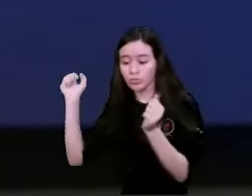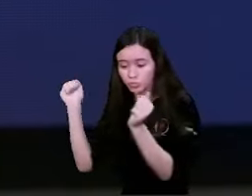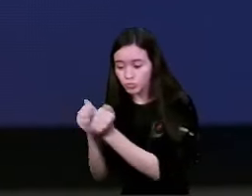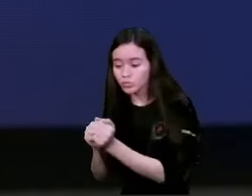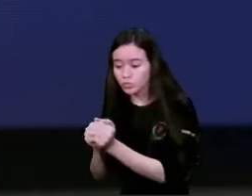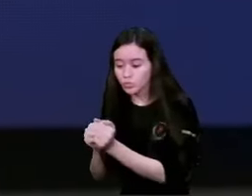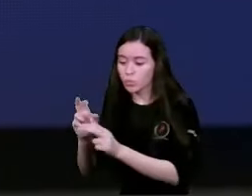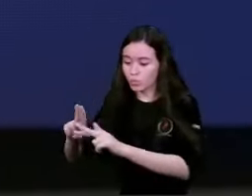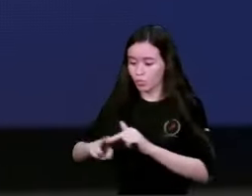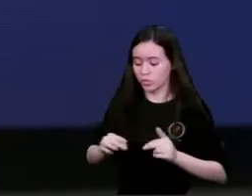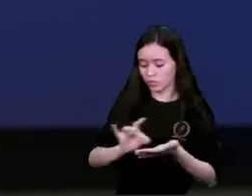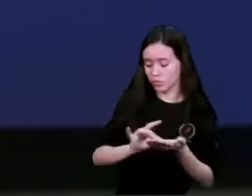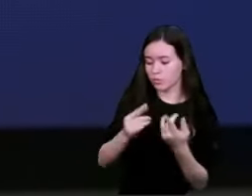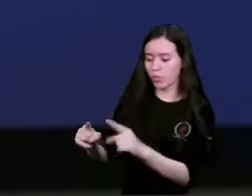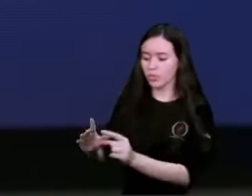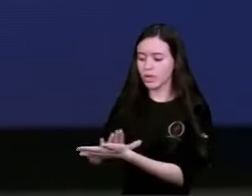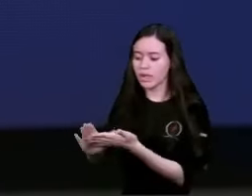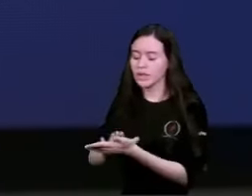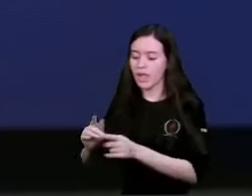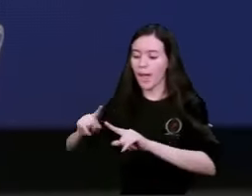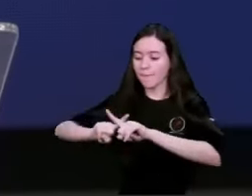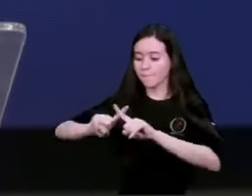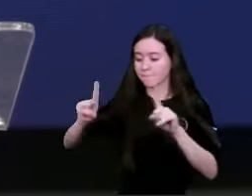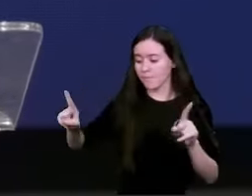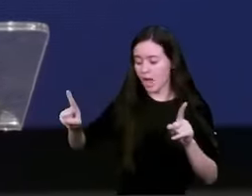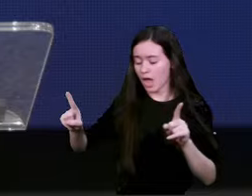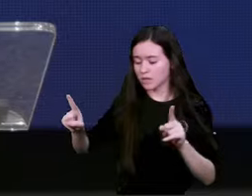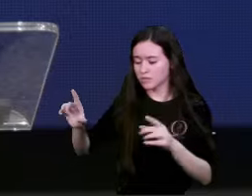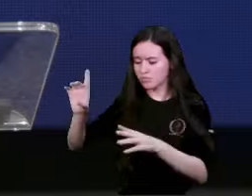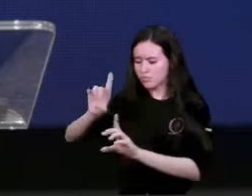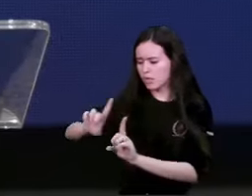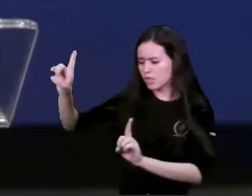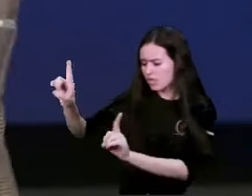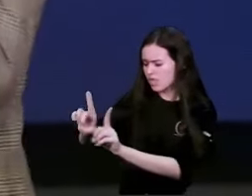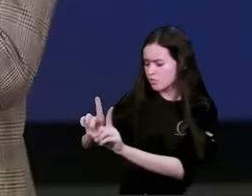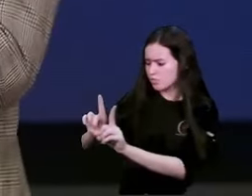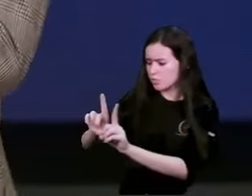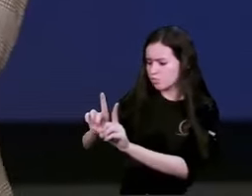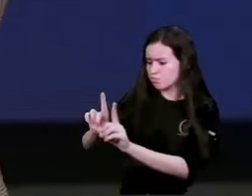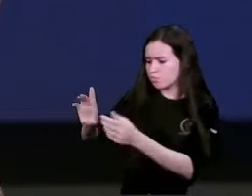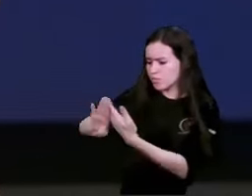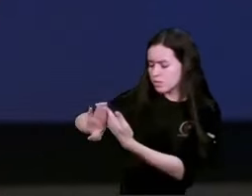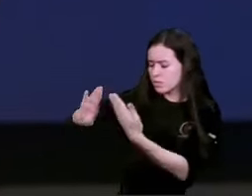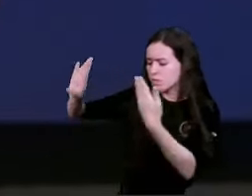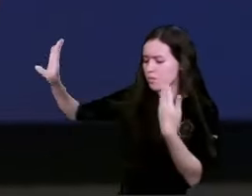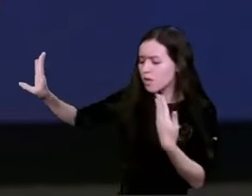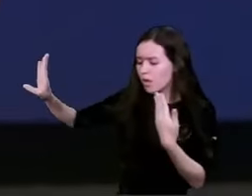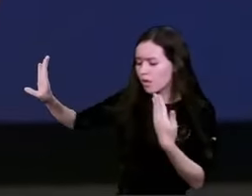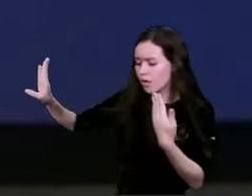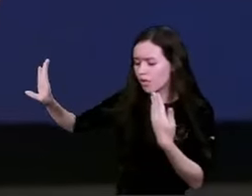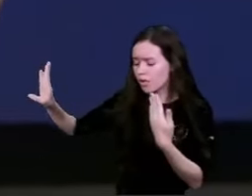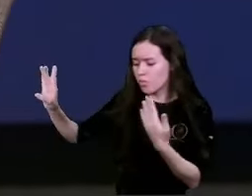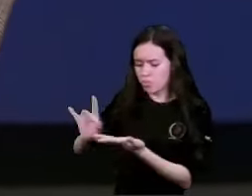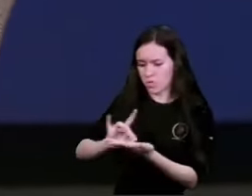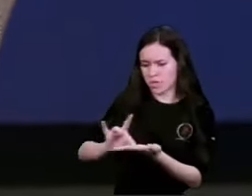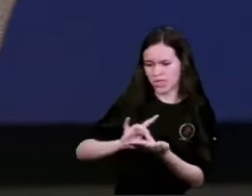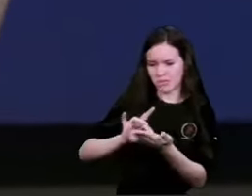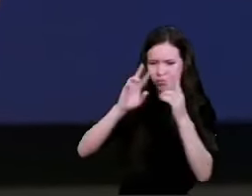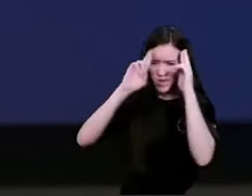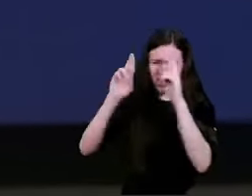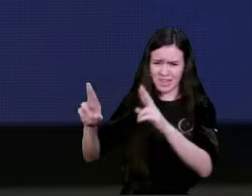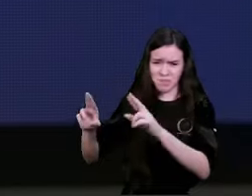vocês. Mas a partir do momento que a minha presença se ausentar, o inimigo não respeita a